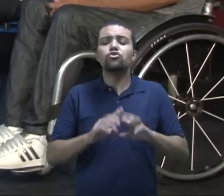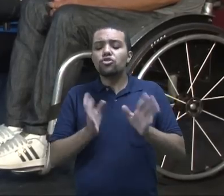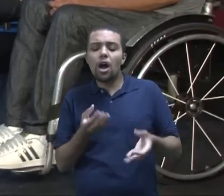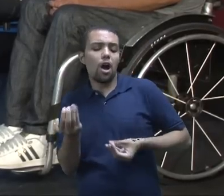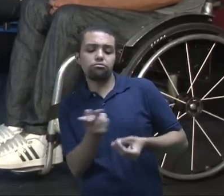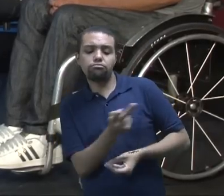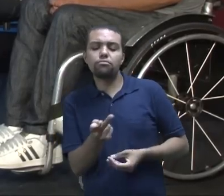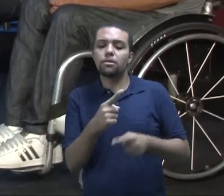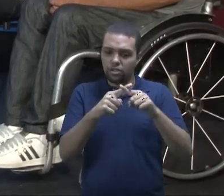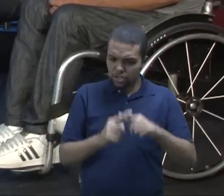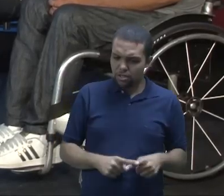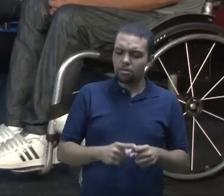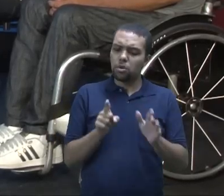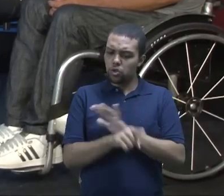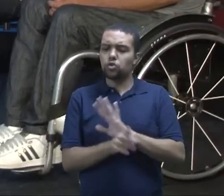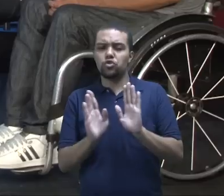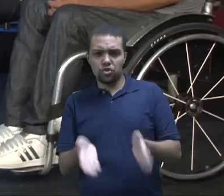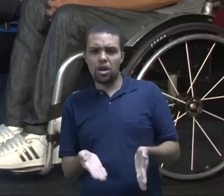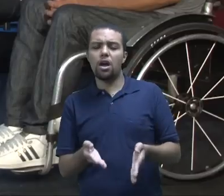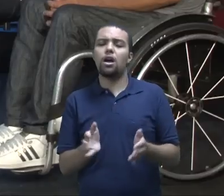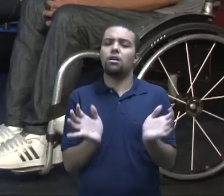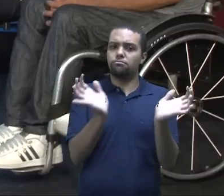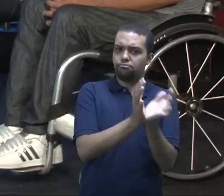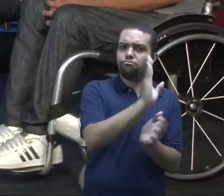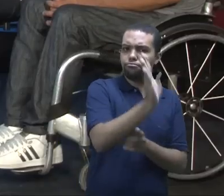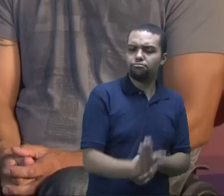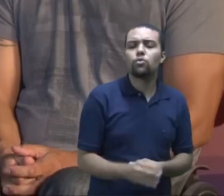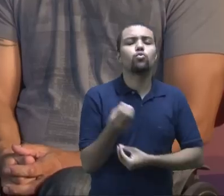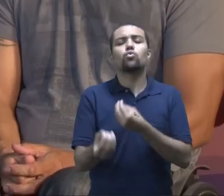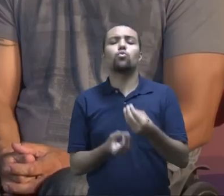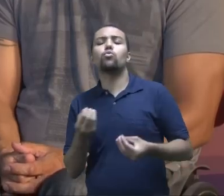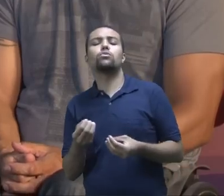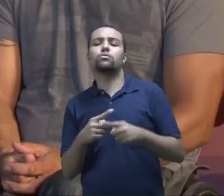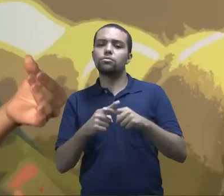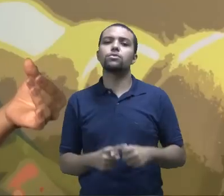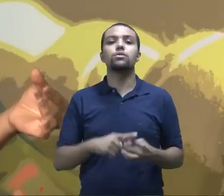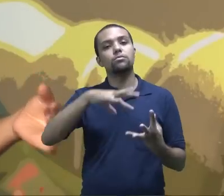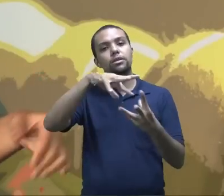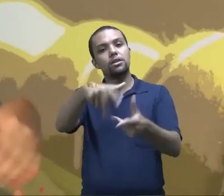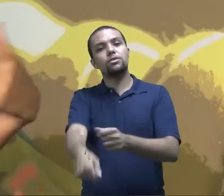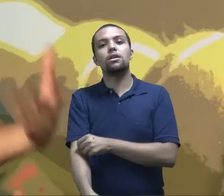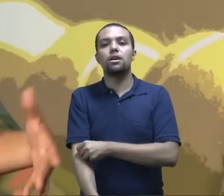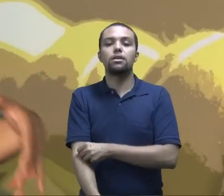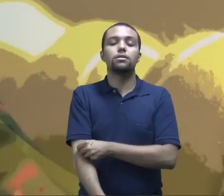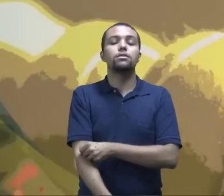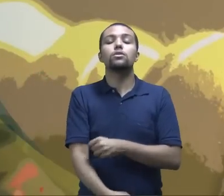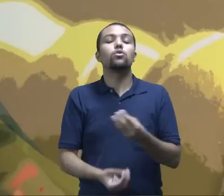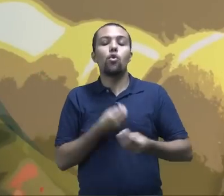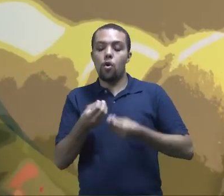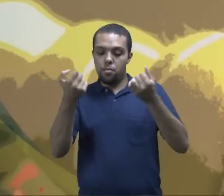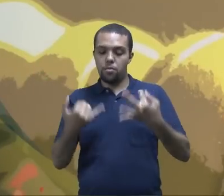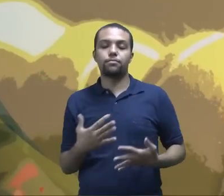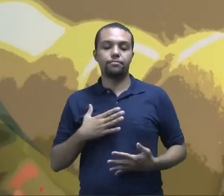vocês já participaram, como que é estar na seleção? Como que é participar dessas competições internacionais,